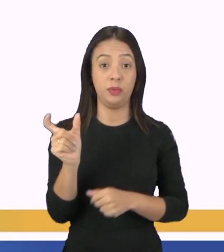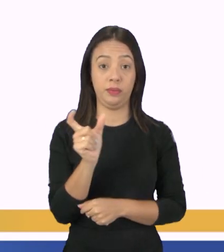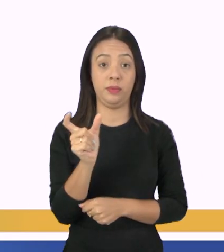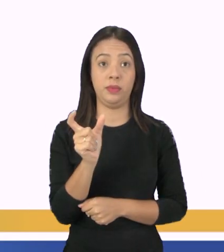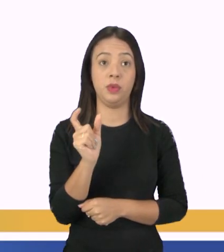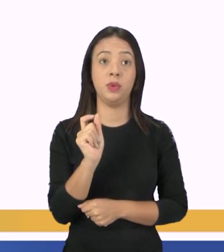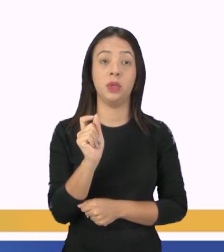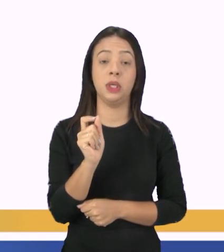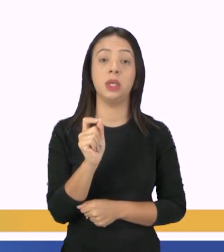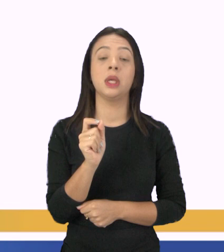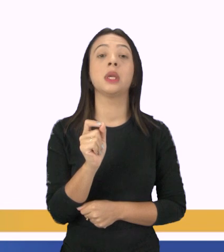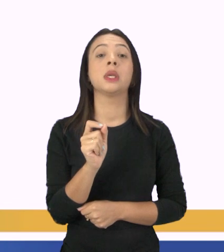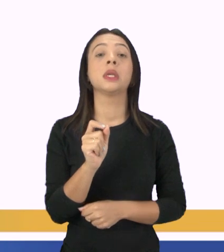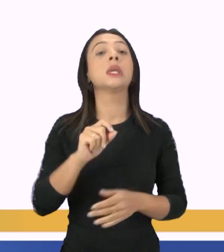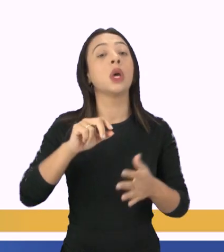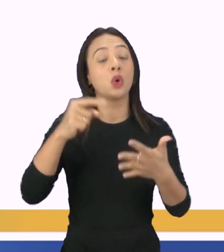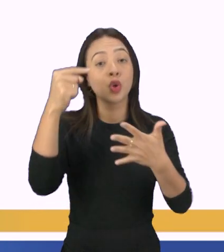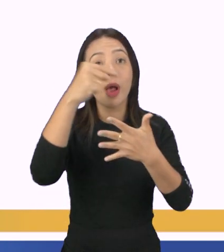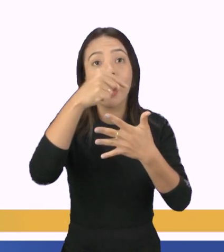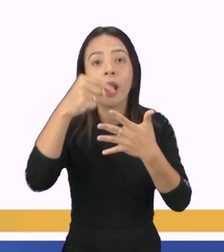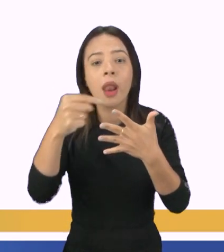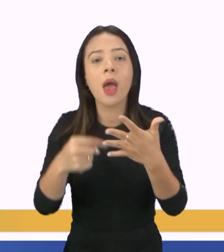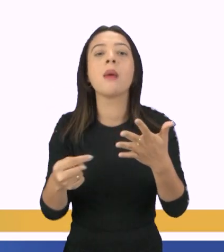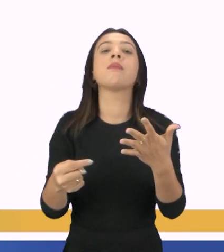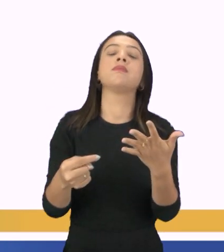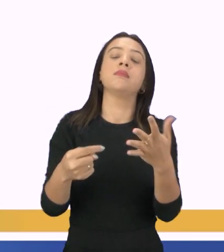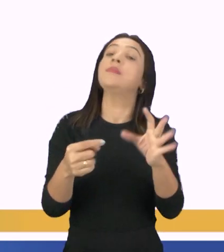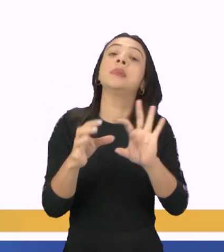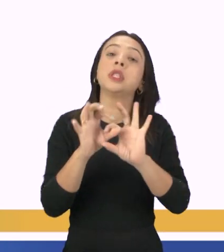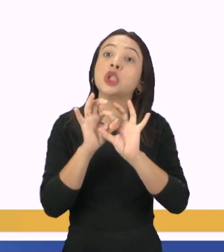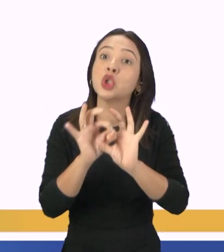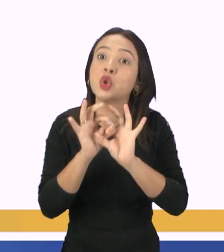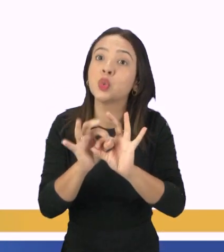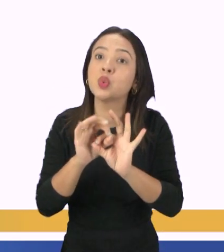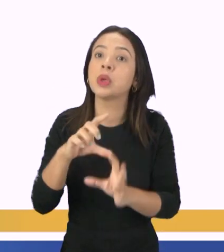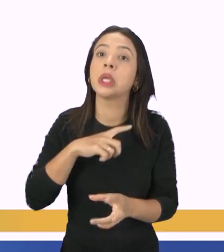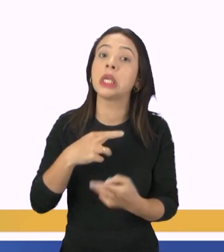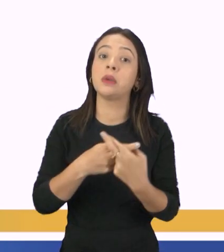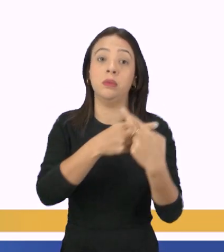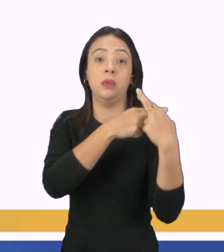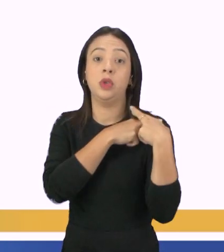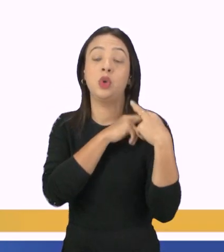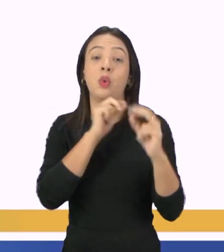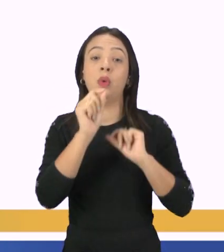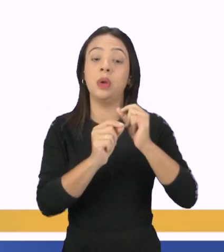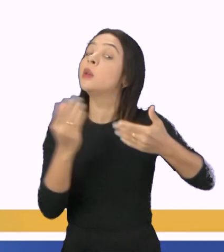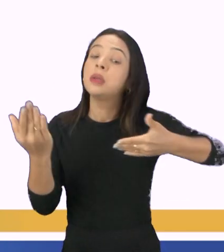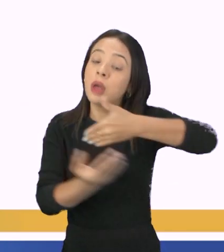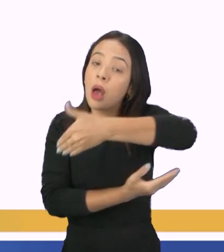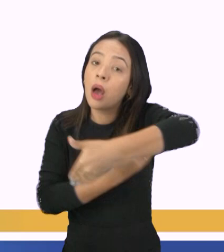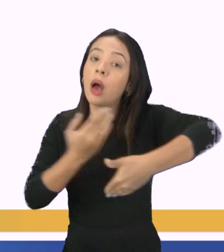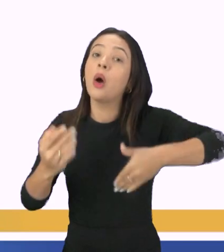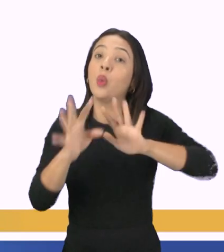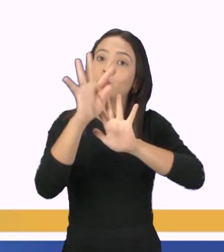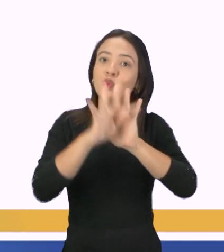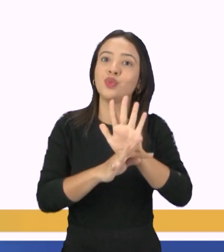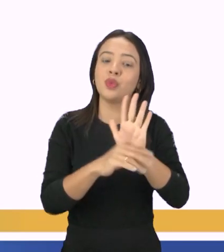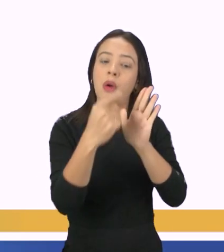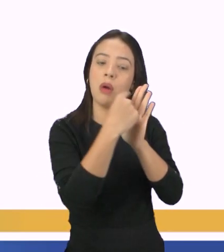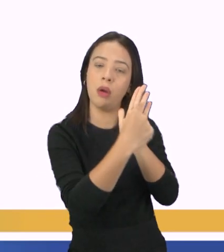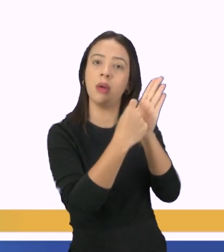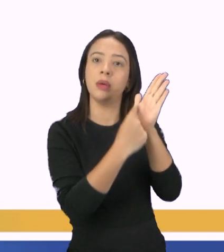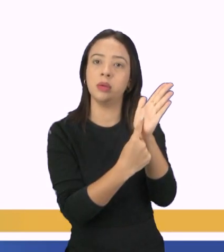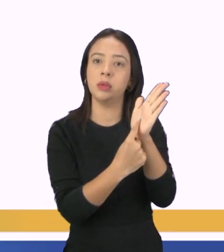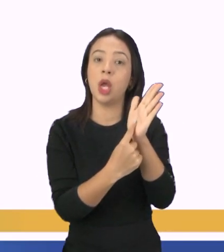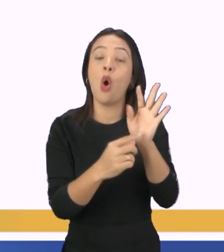operadores de conexão. São chamadas de conectivos porque são responsáveis por articular as partes do texto,